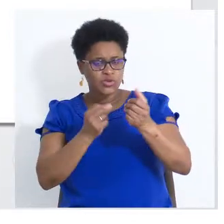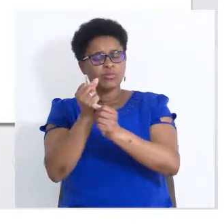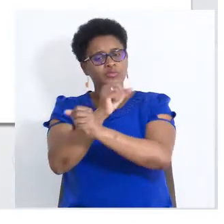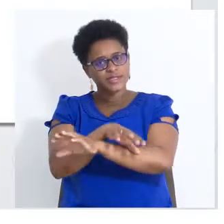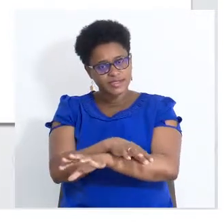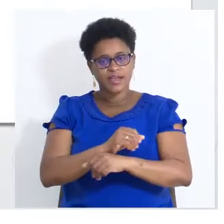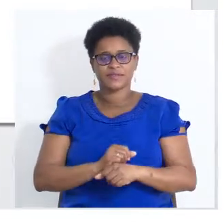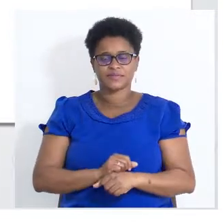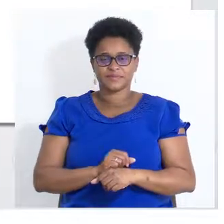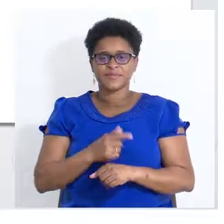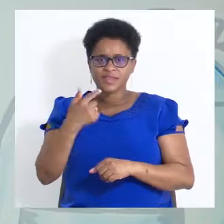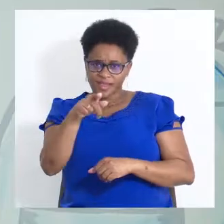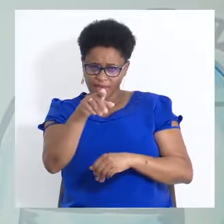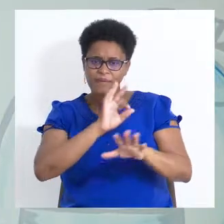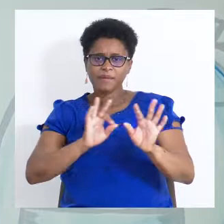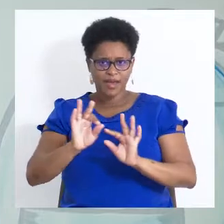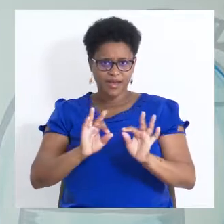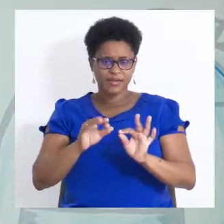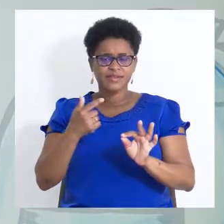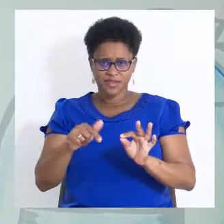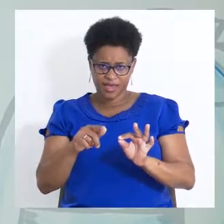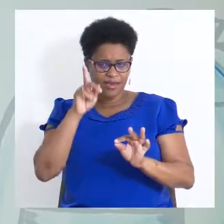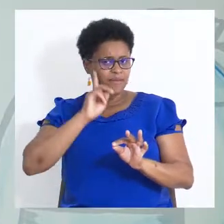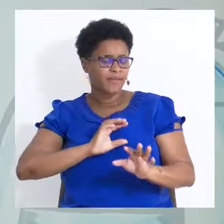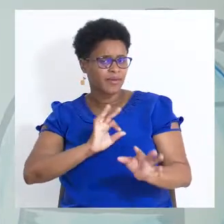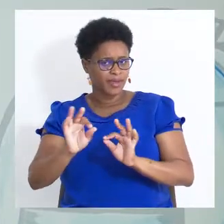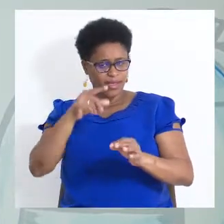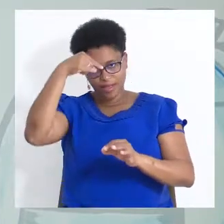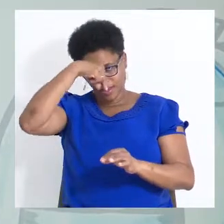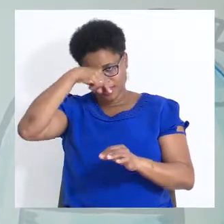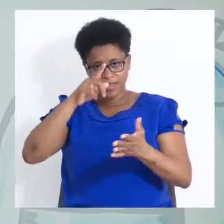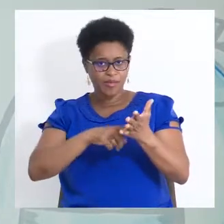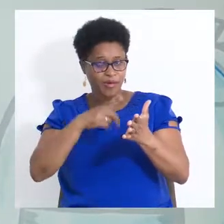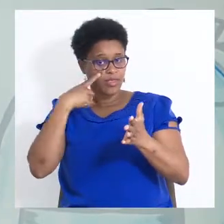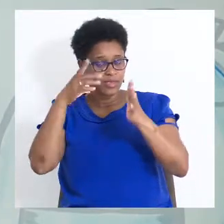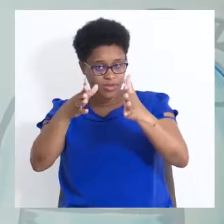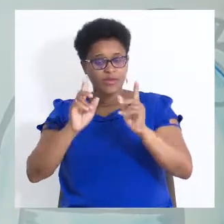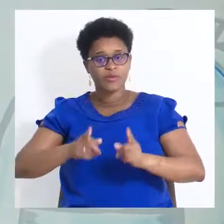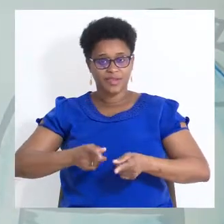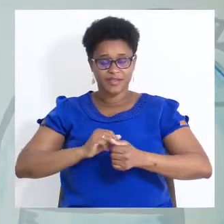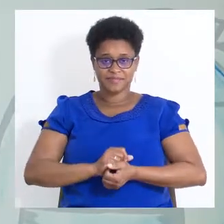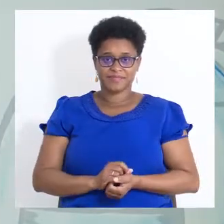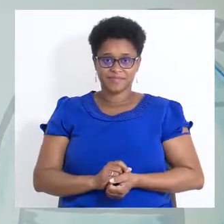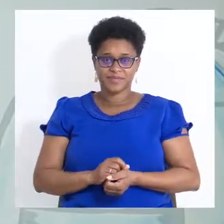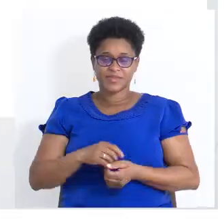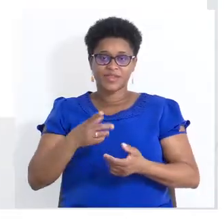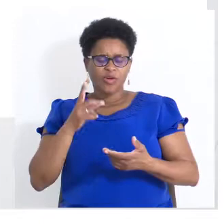textos publicitários. Está preparado? Está preparada? Caneta na mão, atenção, vamos